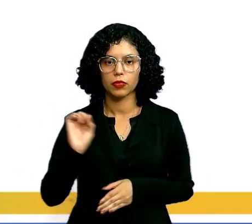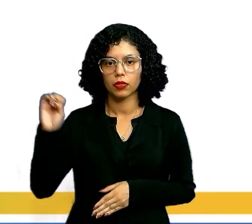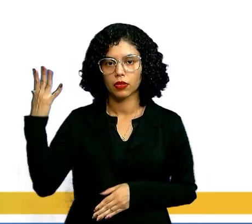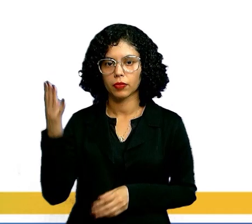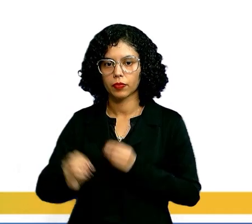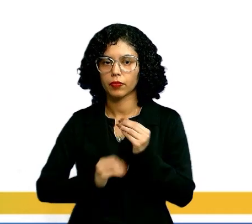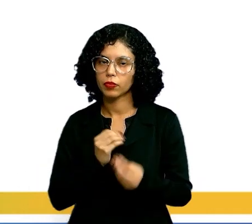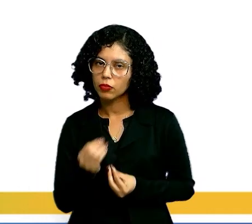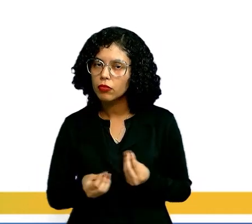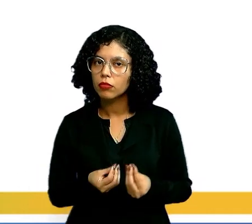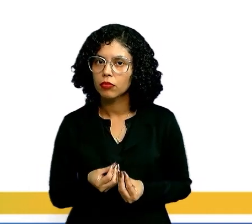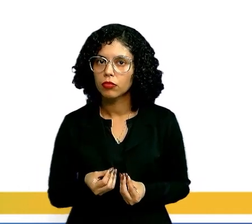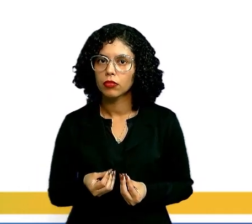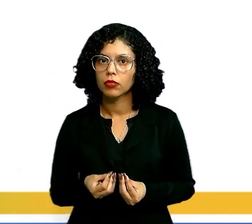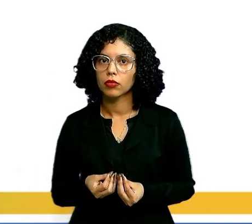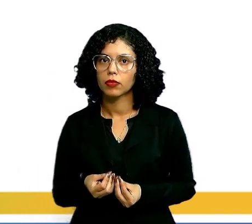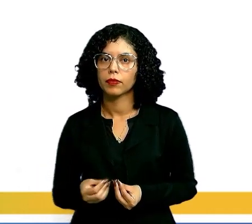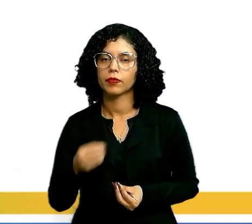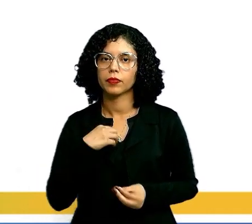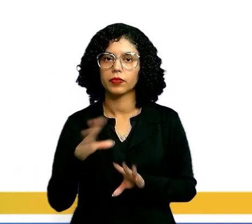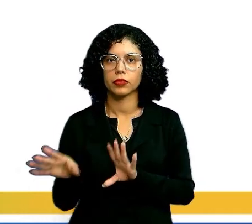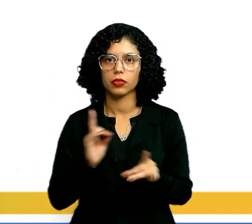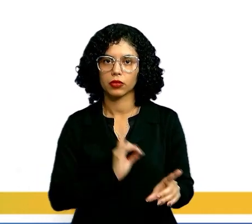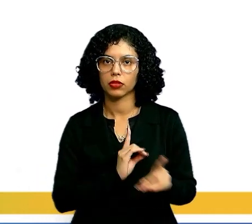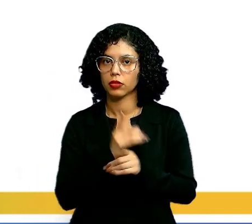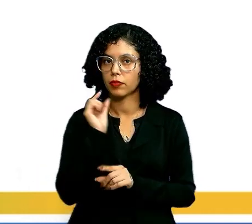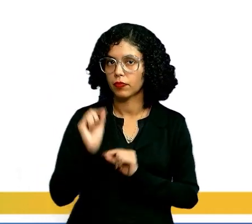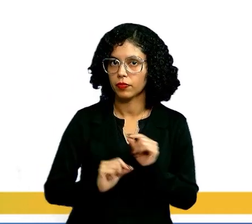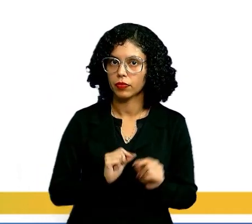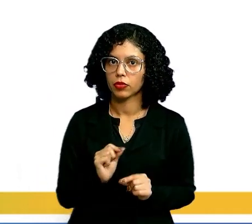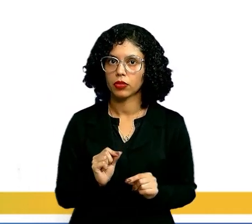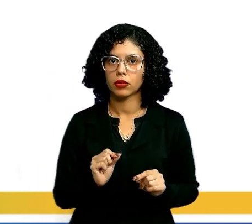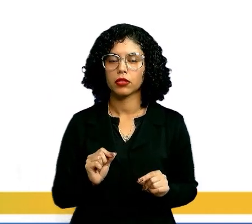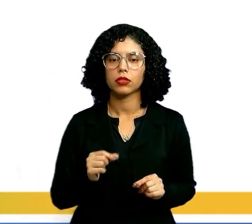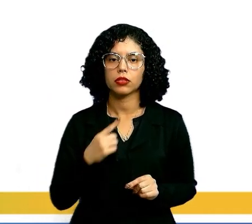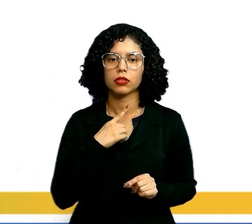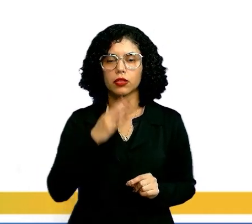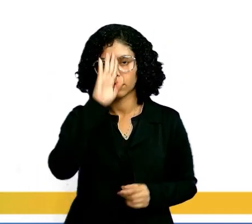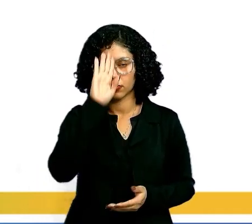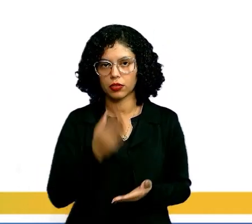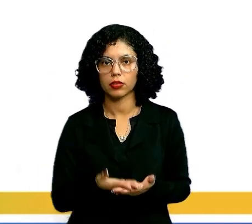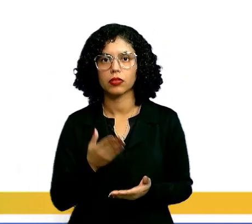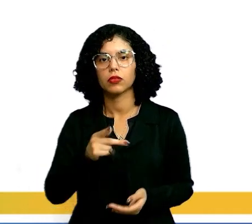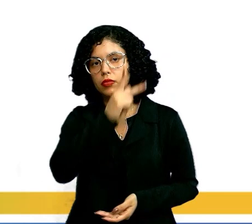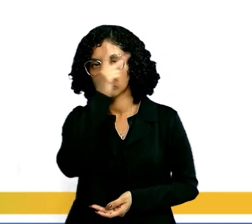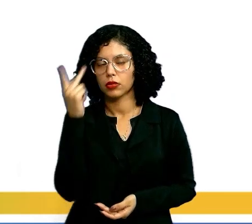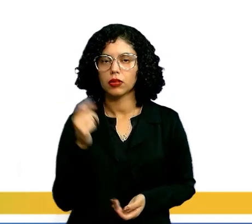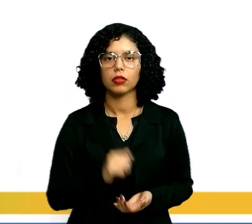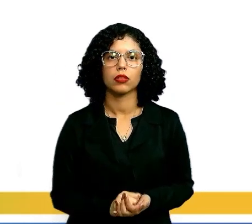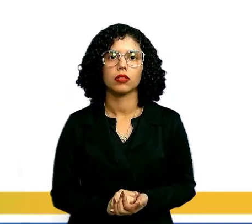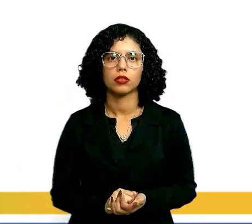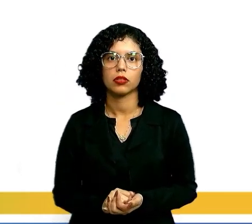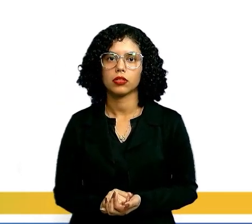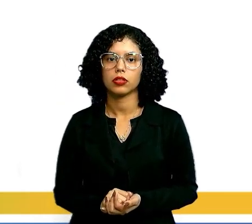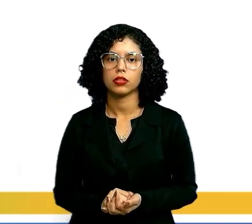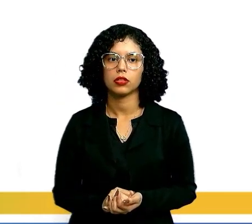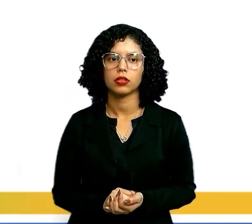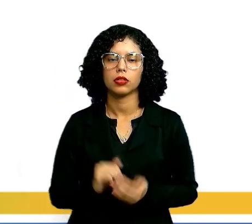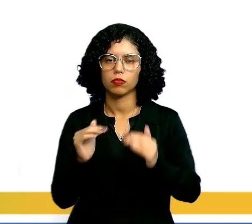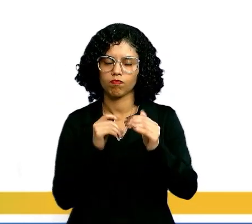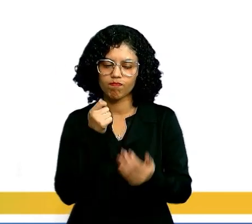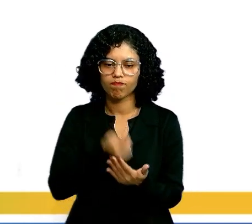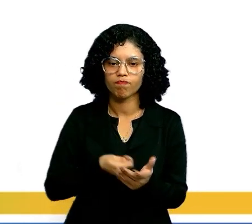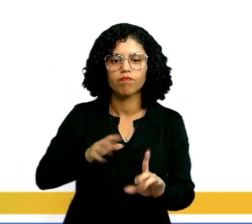aspecto então ah ele achava que então ele acreditava que as pessoas não se